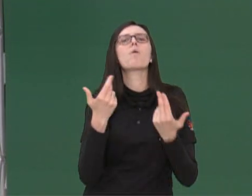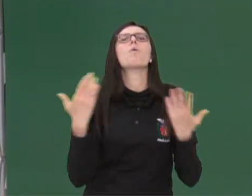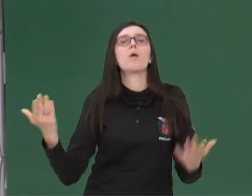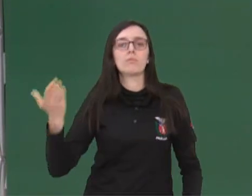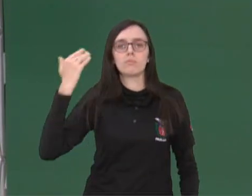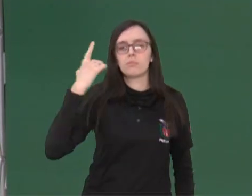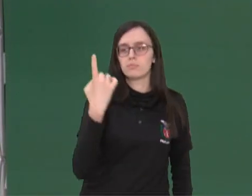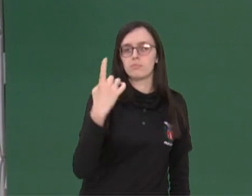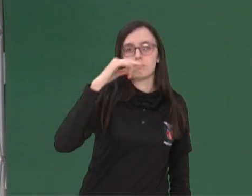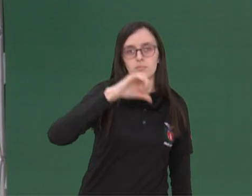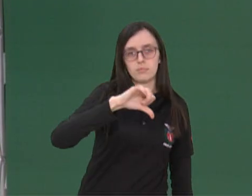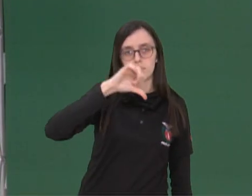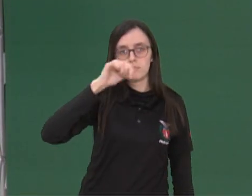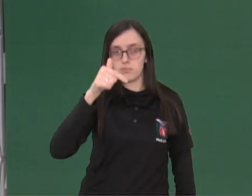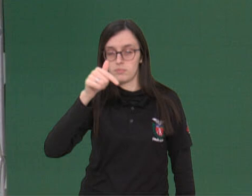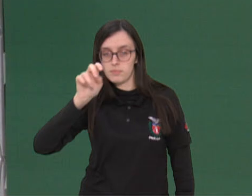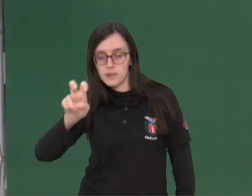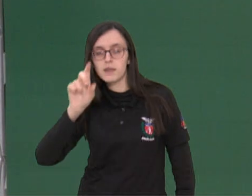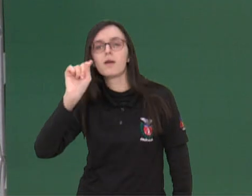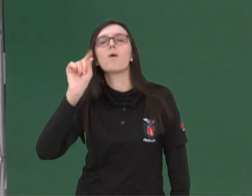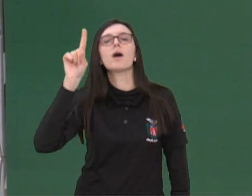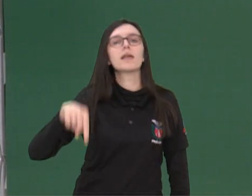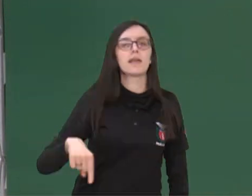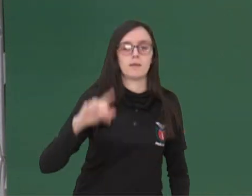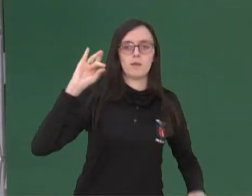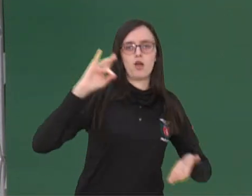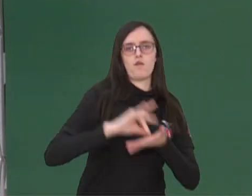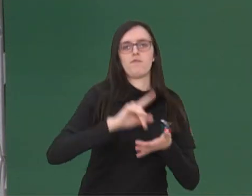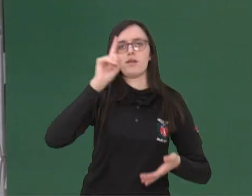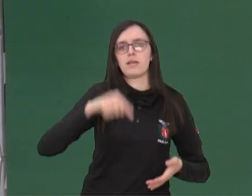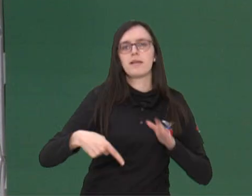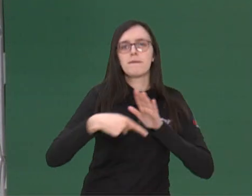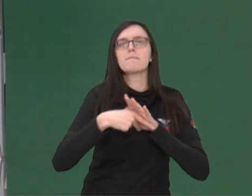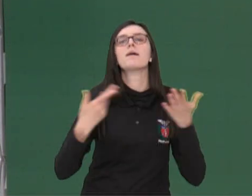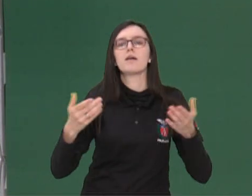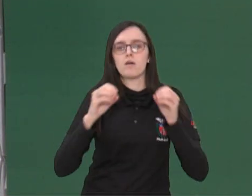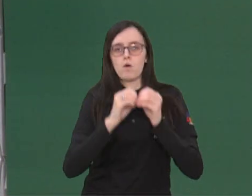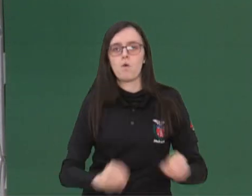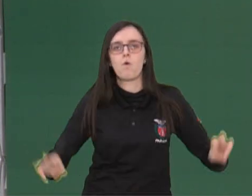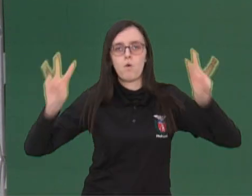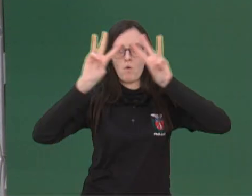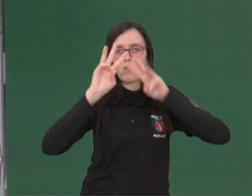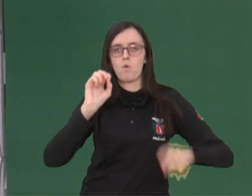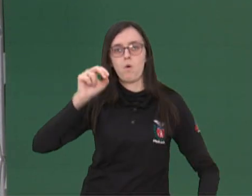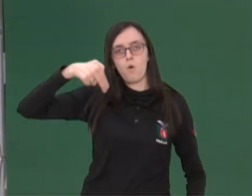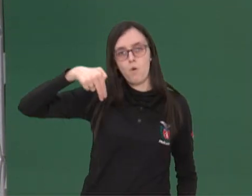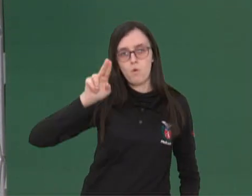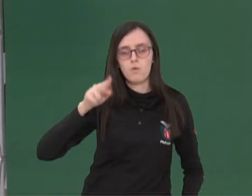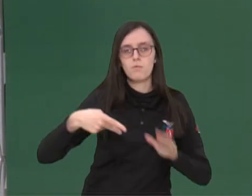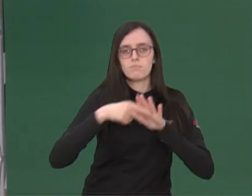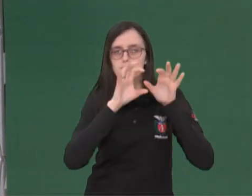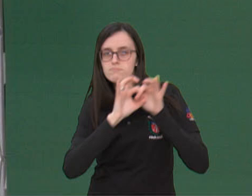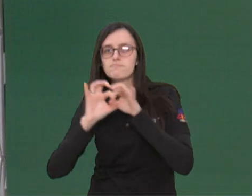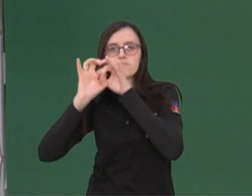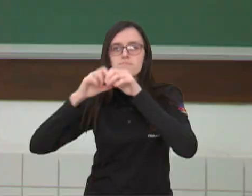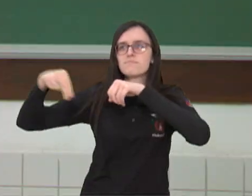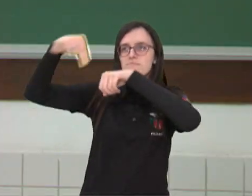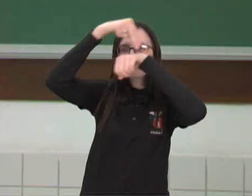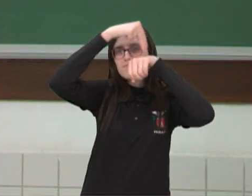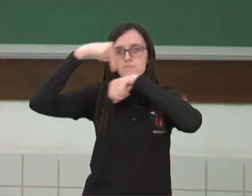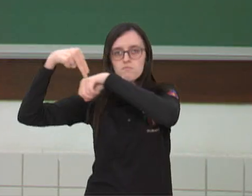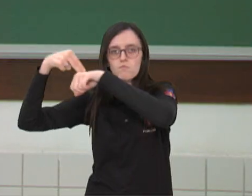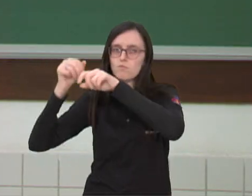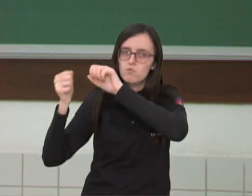desde 1975, quando foi oficializado pela ONU, a Organização das Nações Unidas. Então,